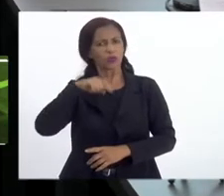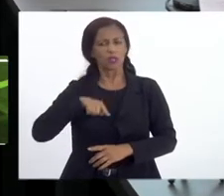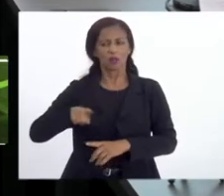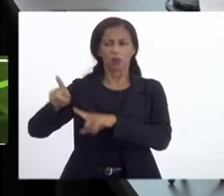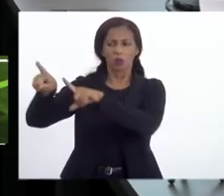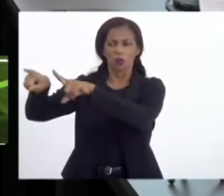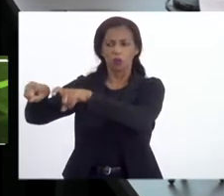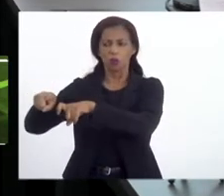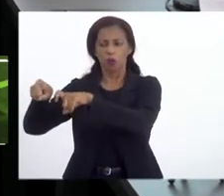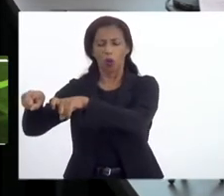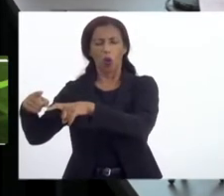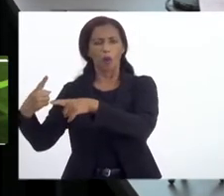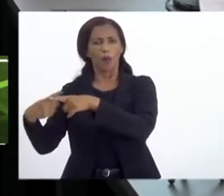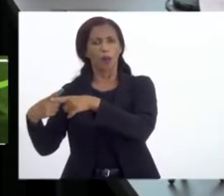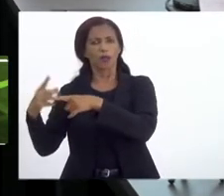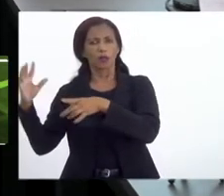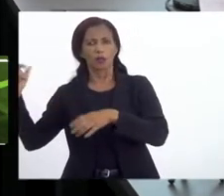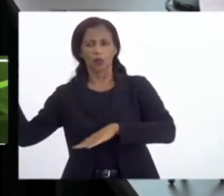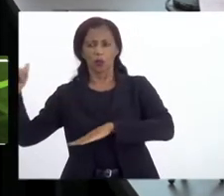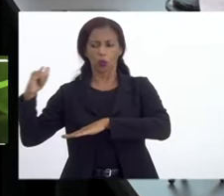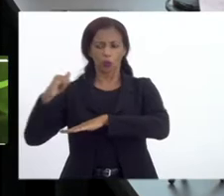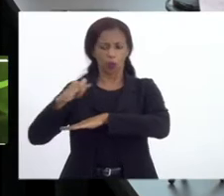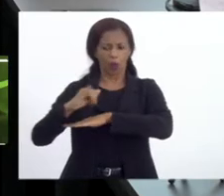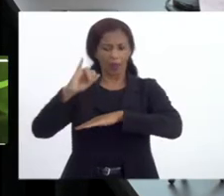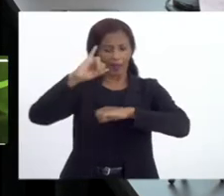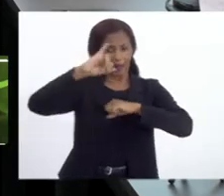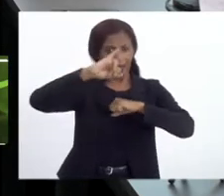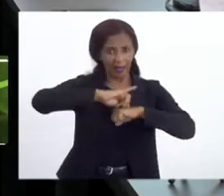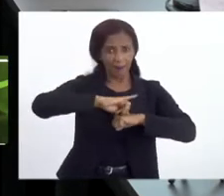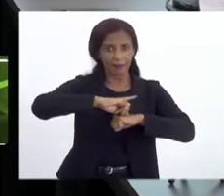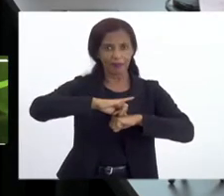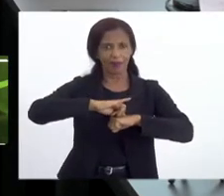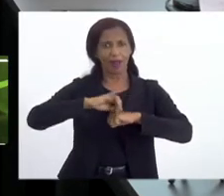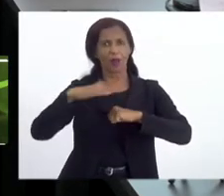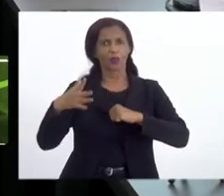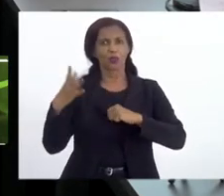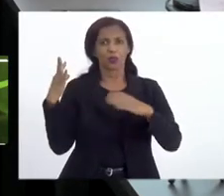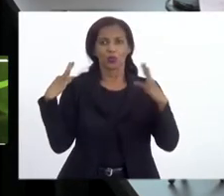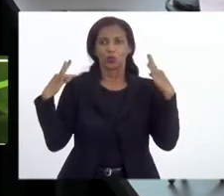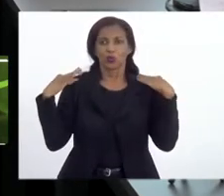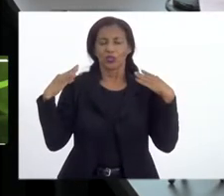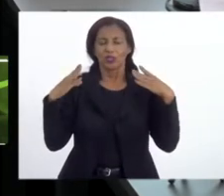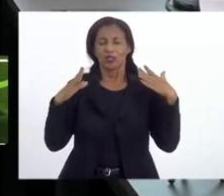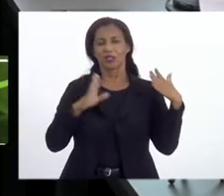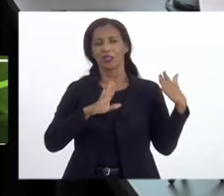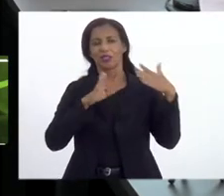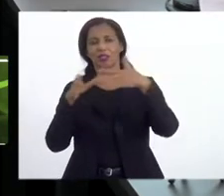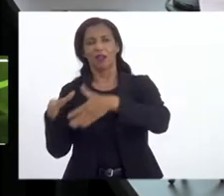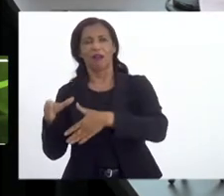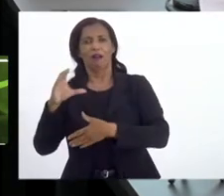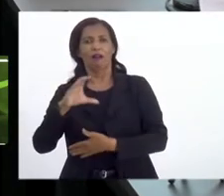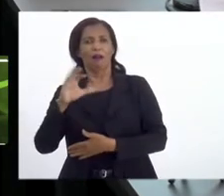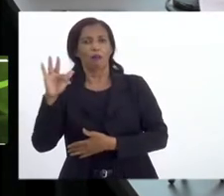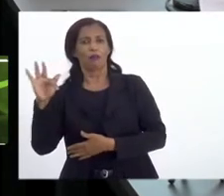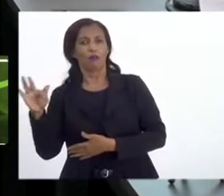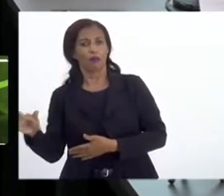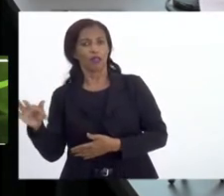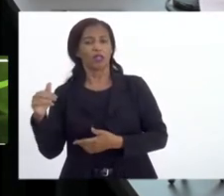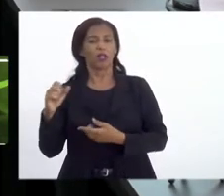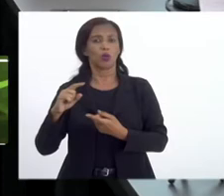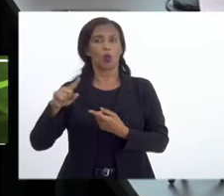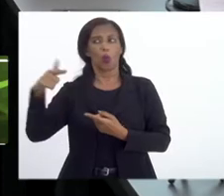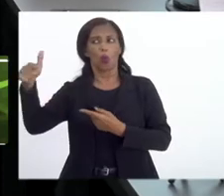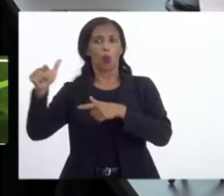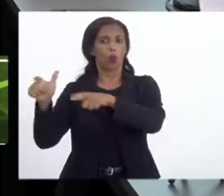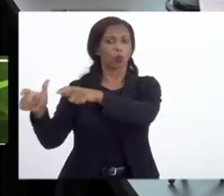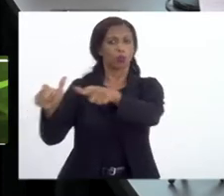existem conexões com a capital. Então, um turista de São Paulo, para chegar a Cabo Frio e região, ele tem que ir para o Rio